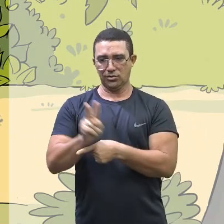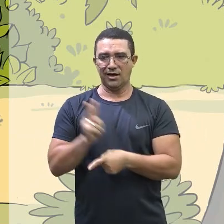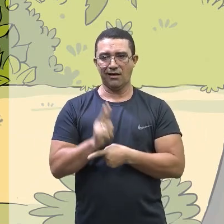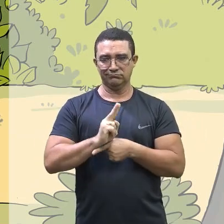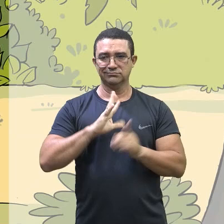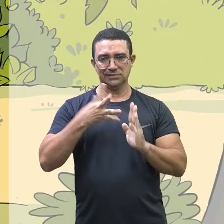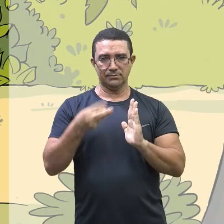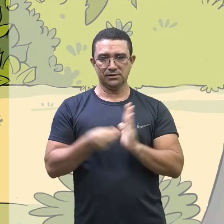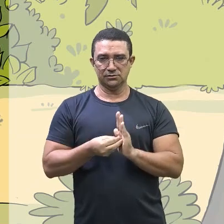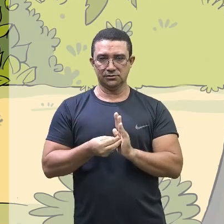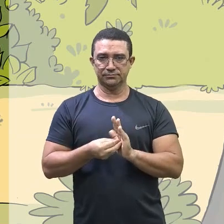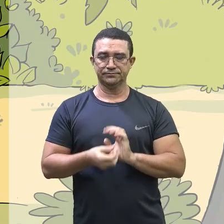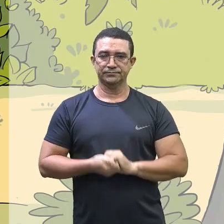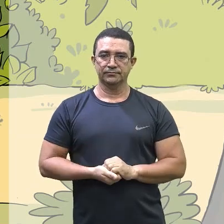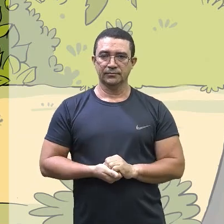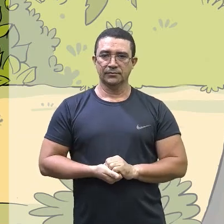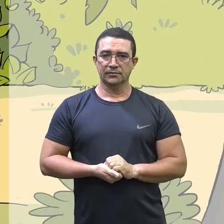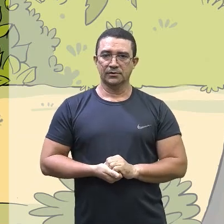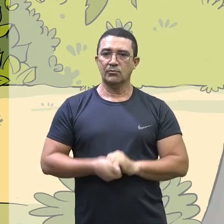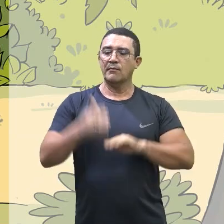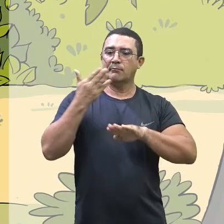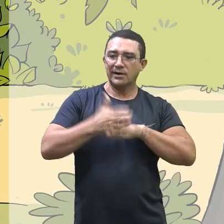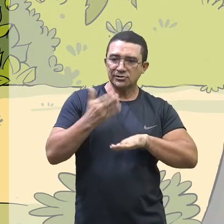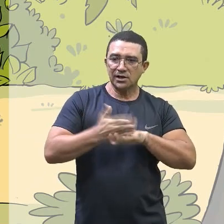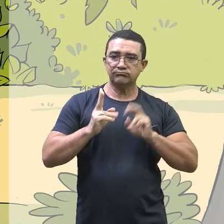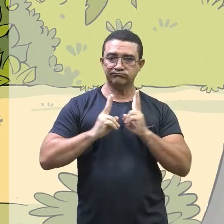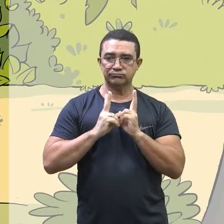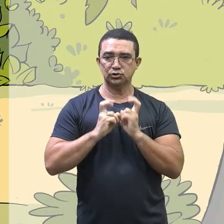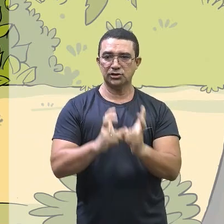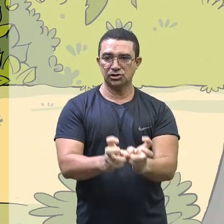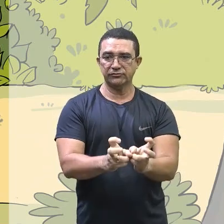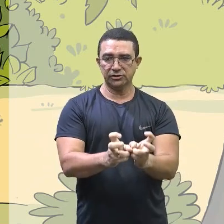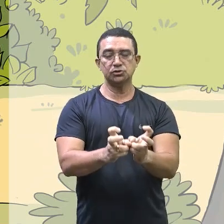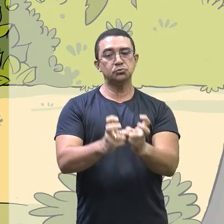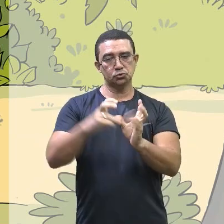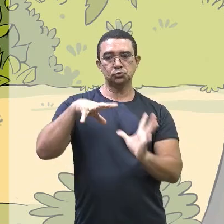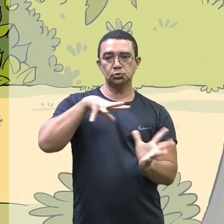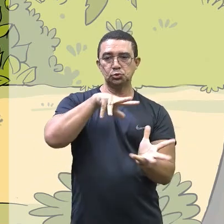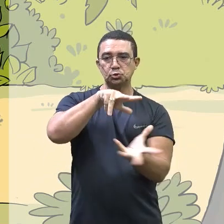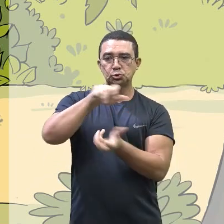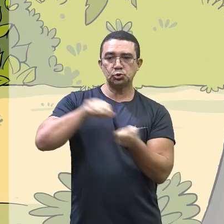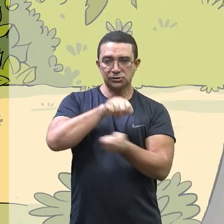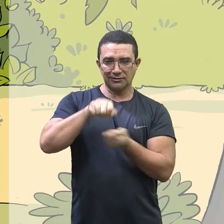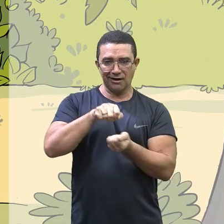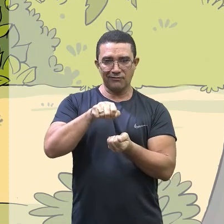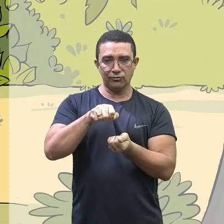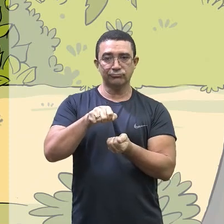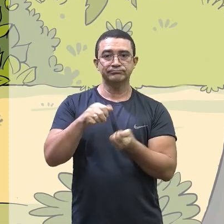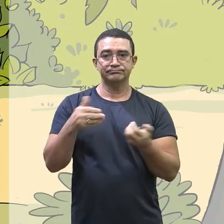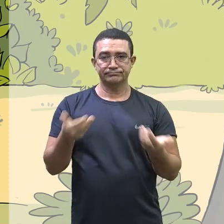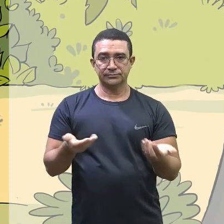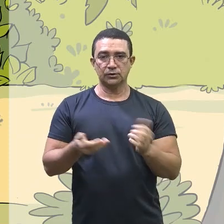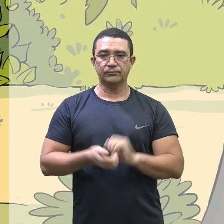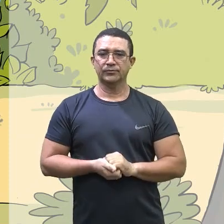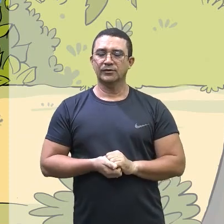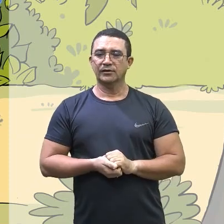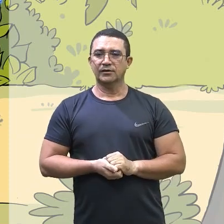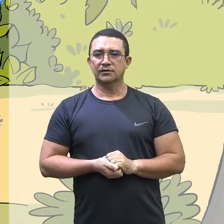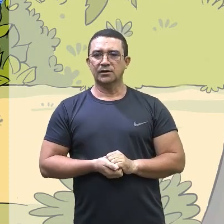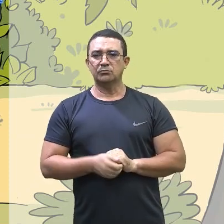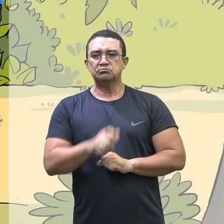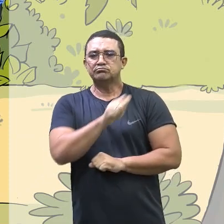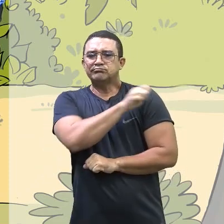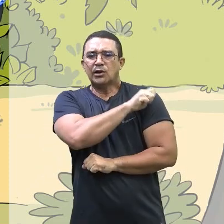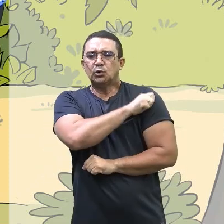Né? Então tem que praticar um extrativismo sustentável. E aí, professora, meus queridos alunos, professora Simone, quando a gente